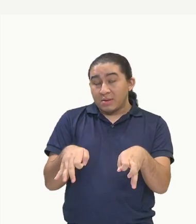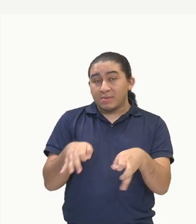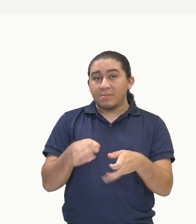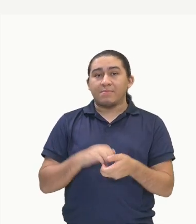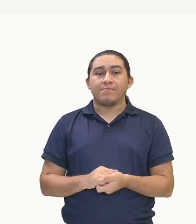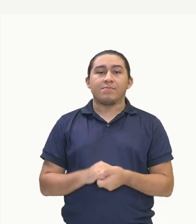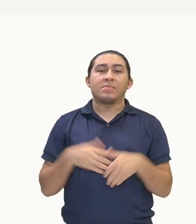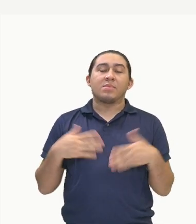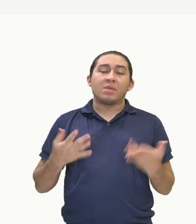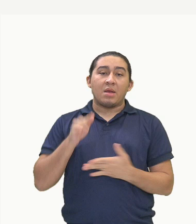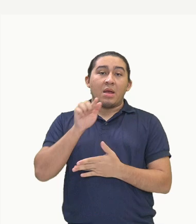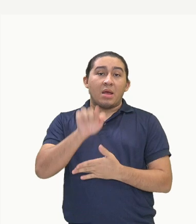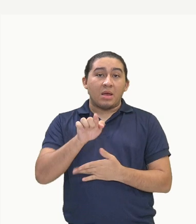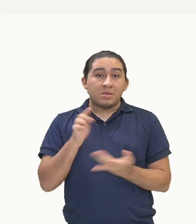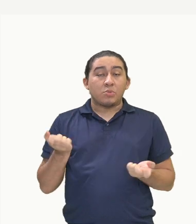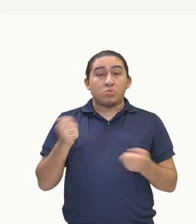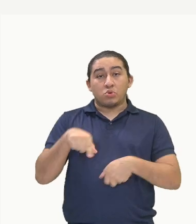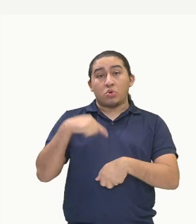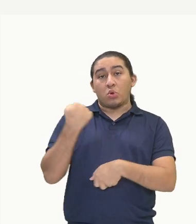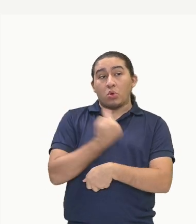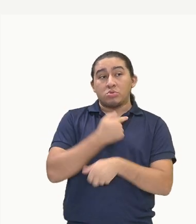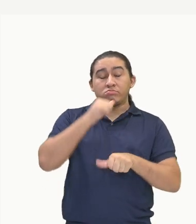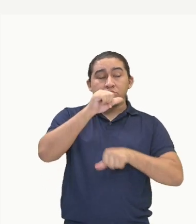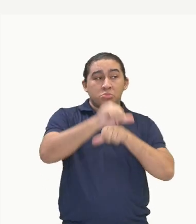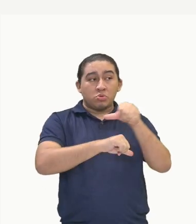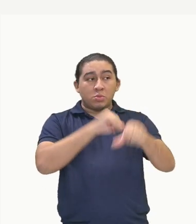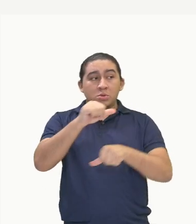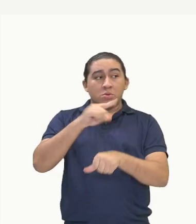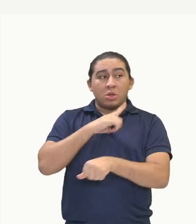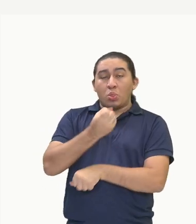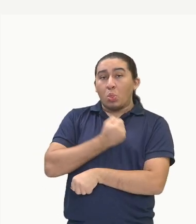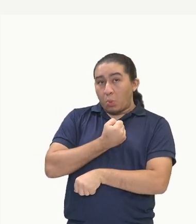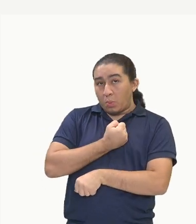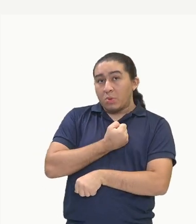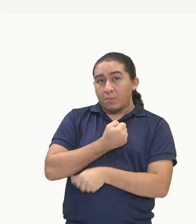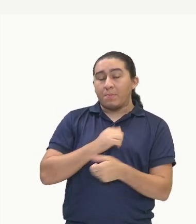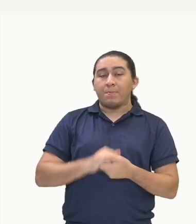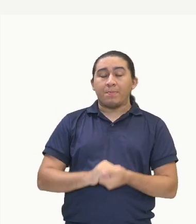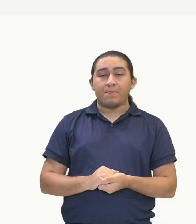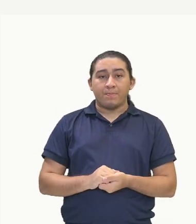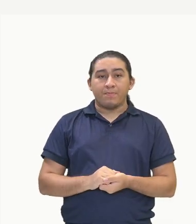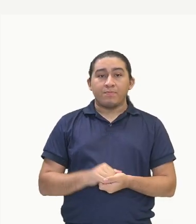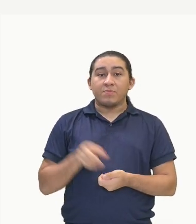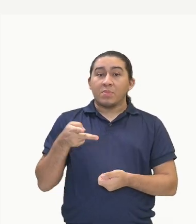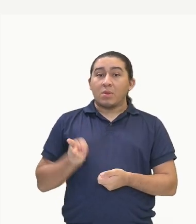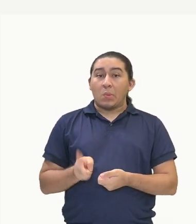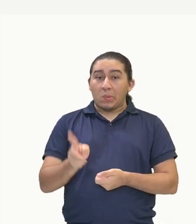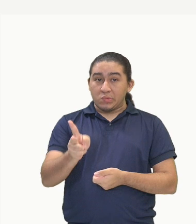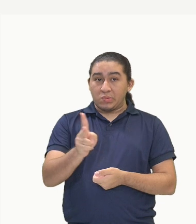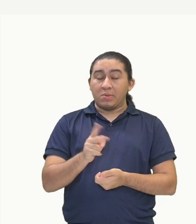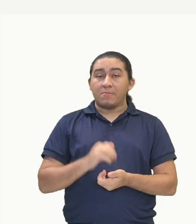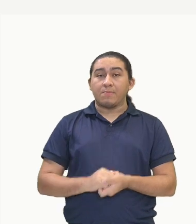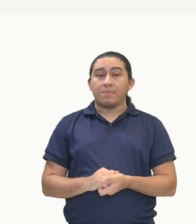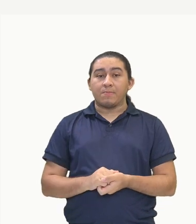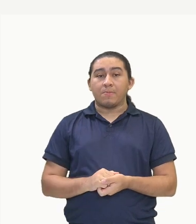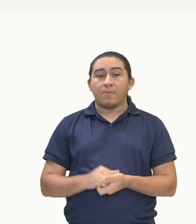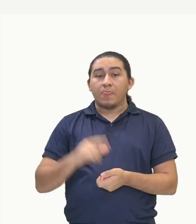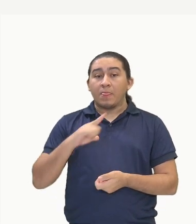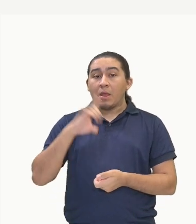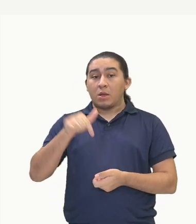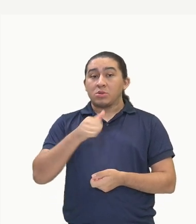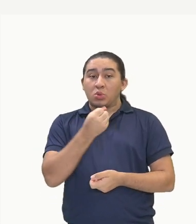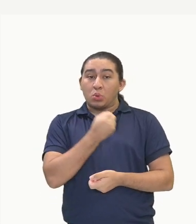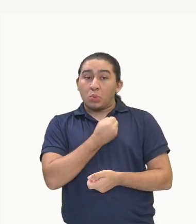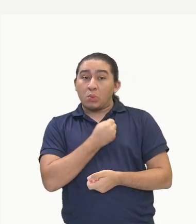é assim que a gente faz a transformação de número decimal em fração. Continuando com esses números decimais, nós